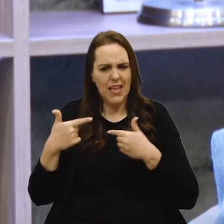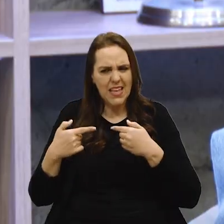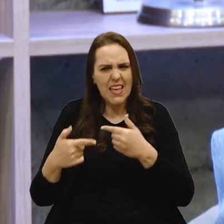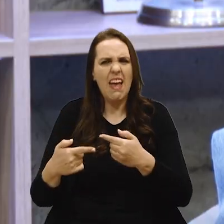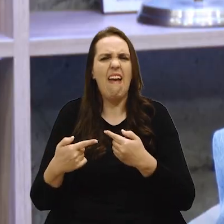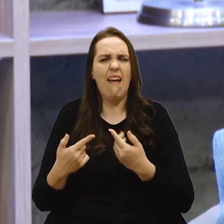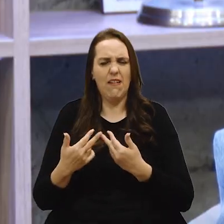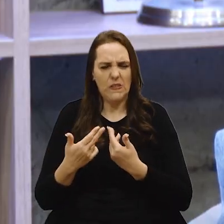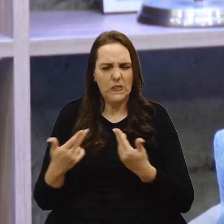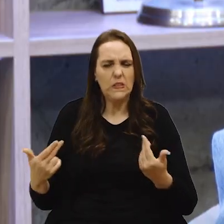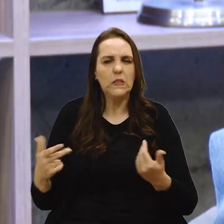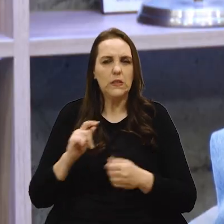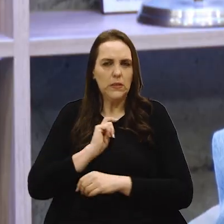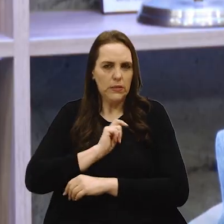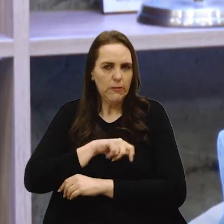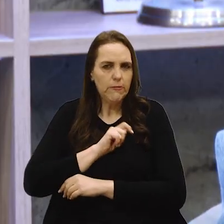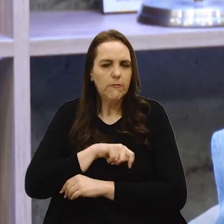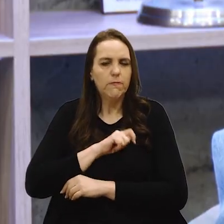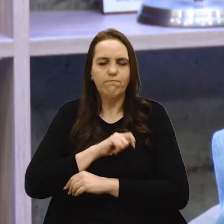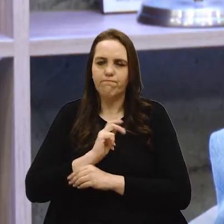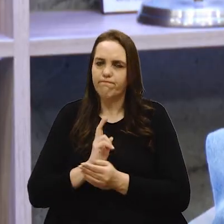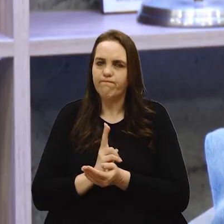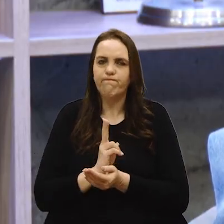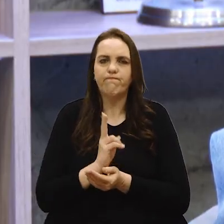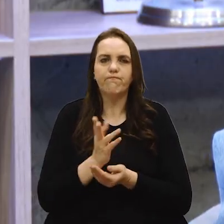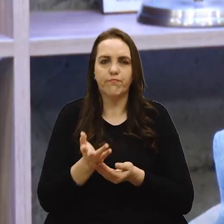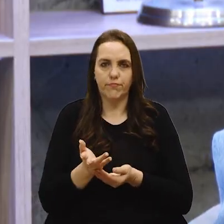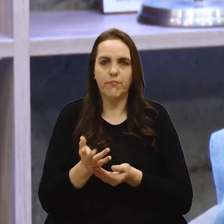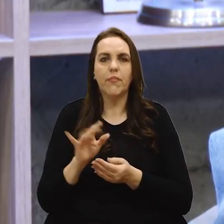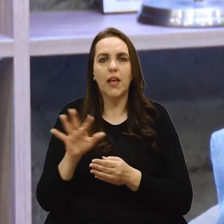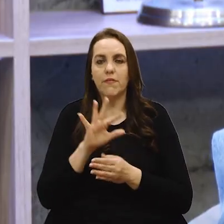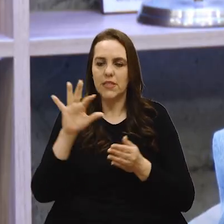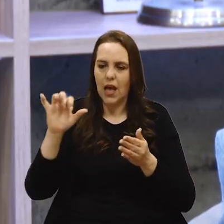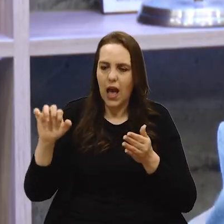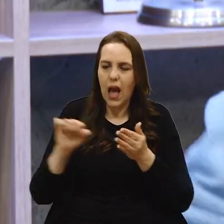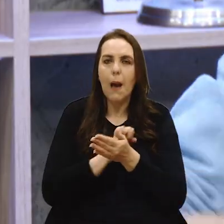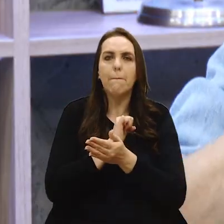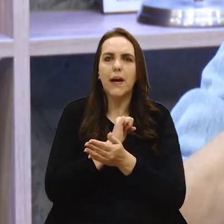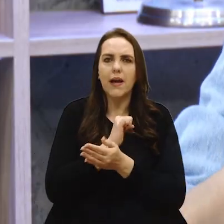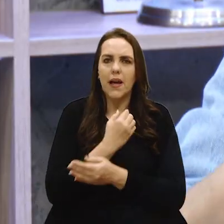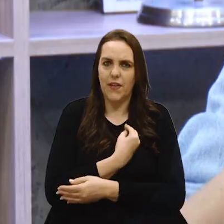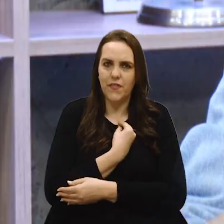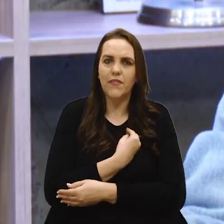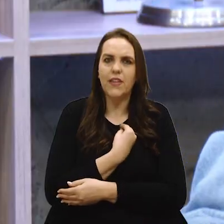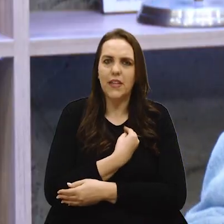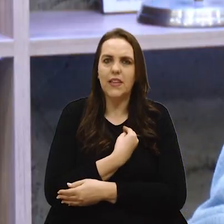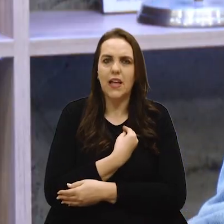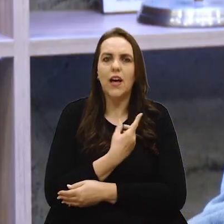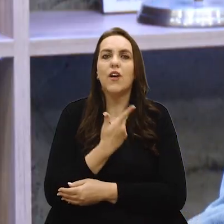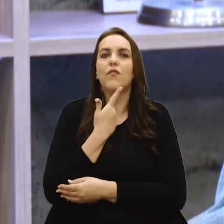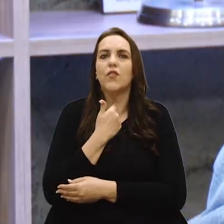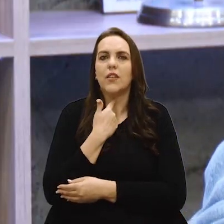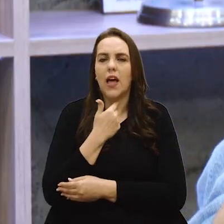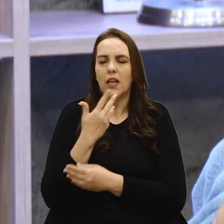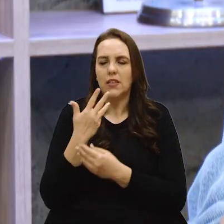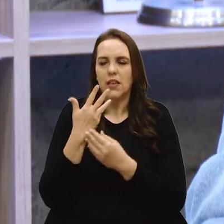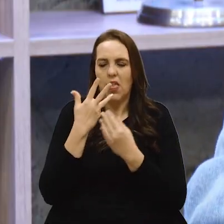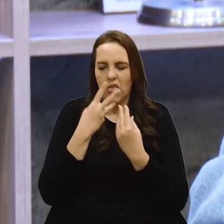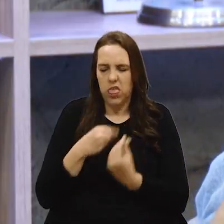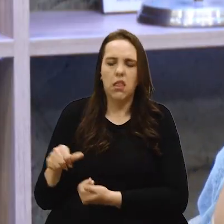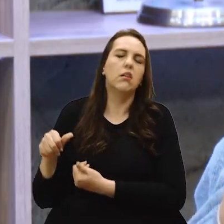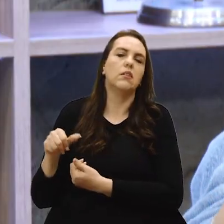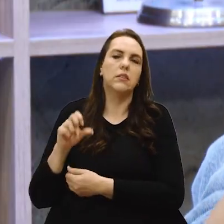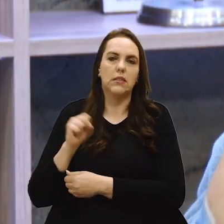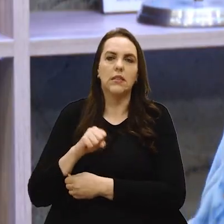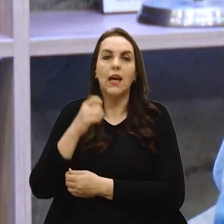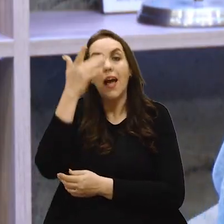guerras, tudo é muito cruel, né? Às vezes parece que o apagamento seria, né? Mas isso é a questão da saúde